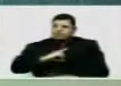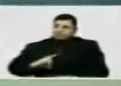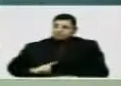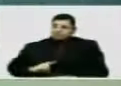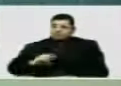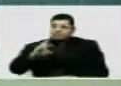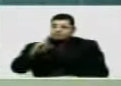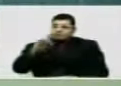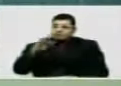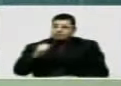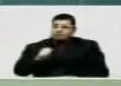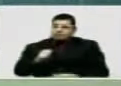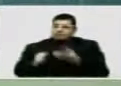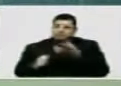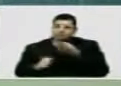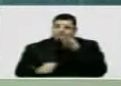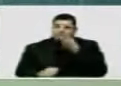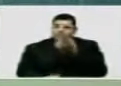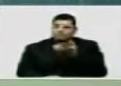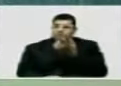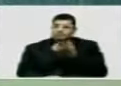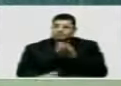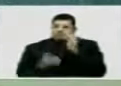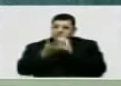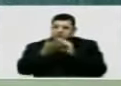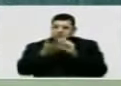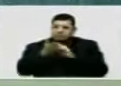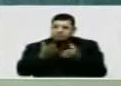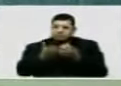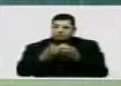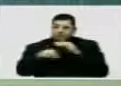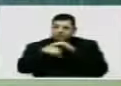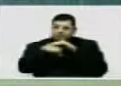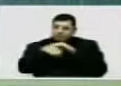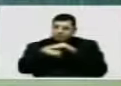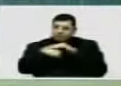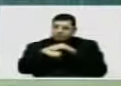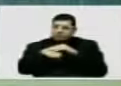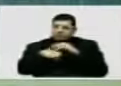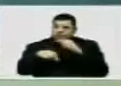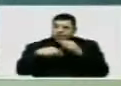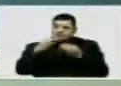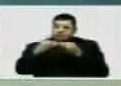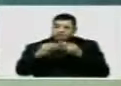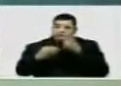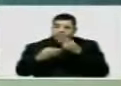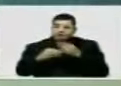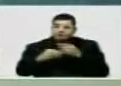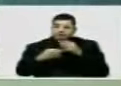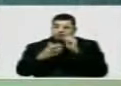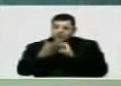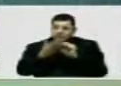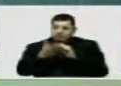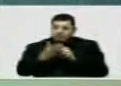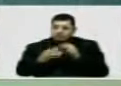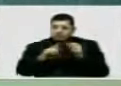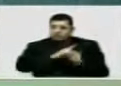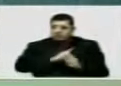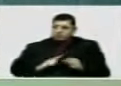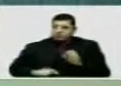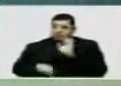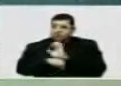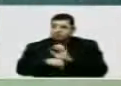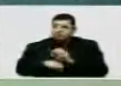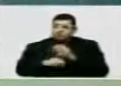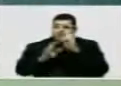deputado Marcos Rota, apenas para registrar que o diagnóstico da situação como trágica é um diagnóstico do governador